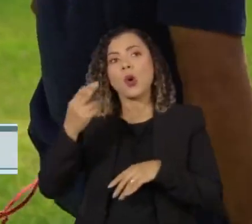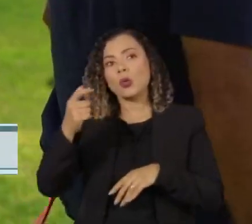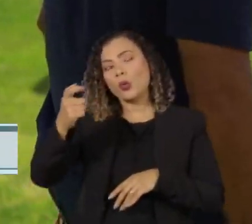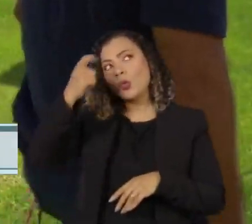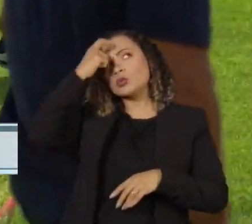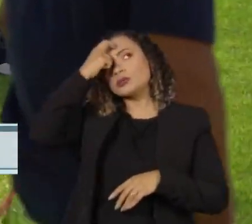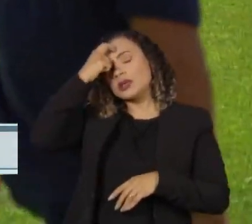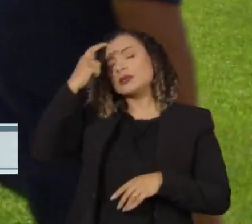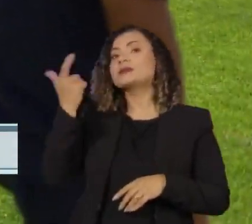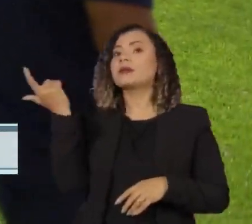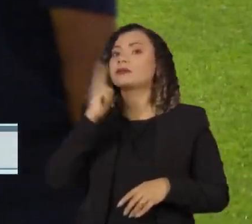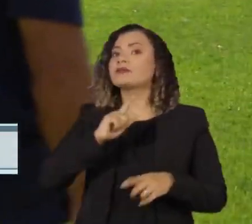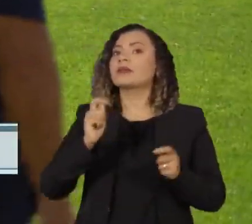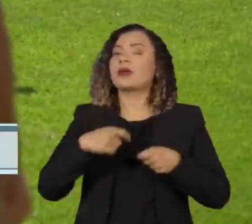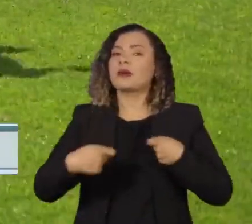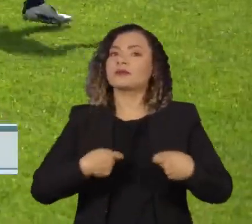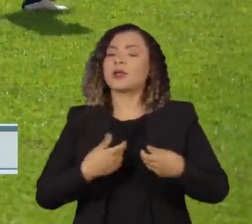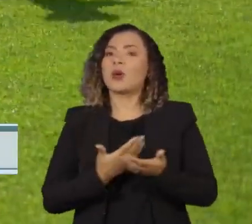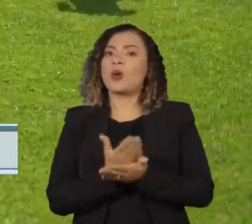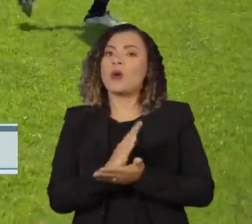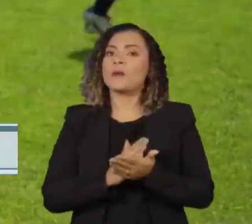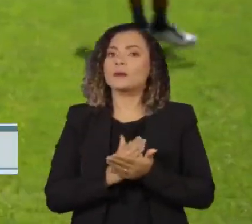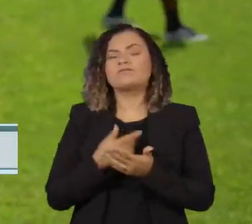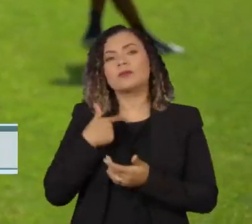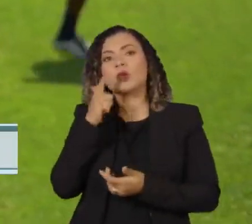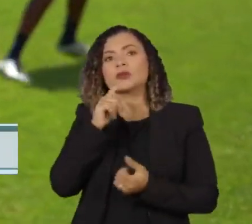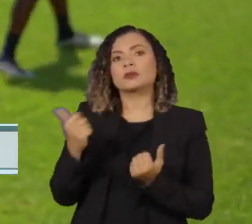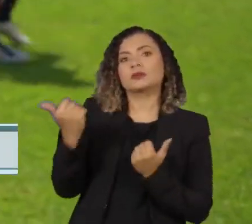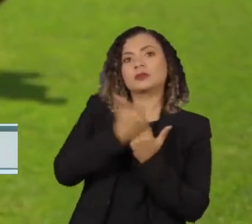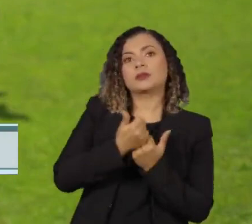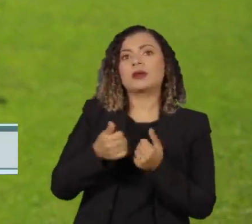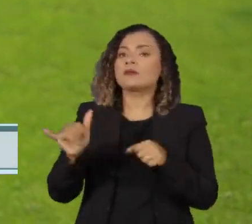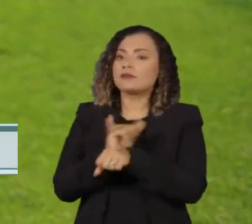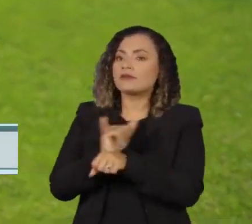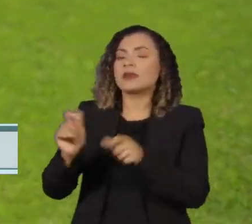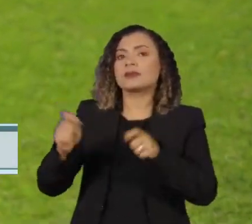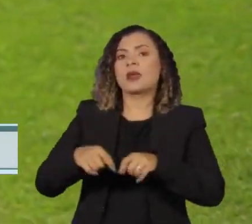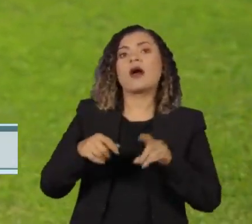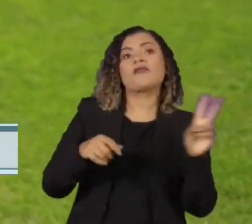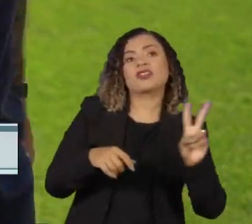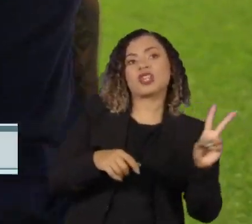consciência que aquilo vai começar a me incomodar em algum momento, eu posso me tornar vegano ou vegetariano.